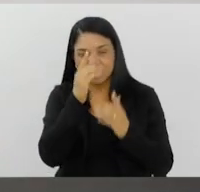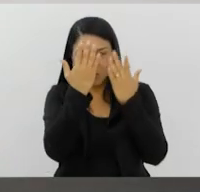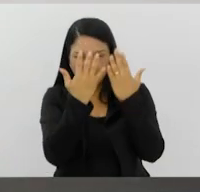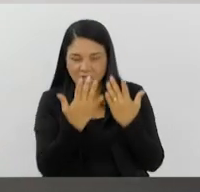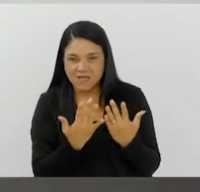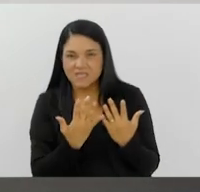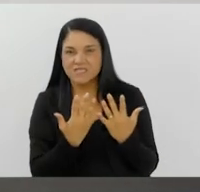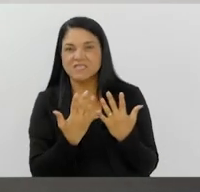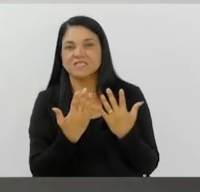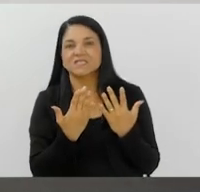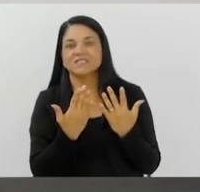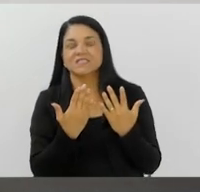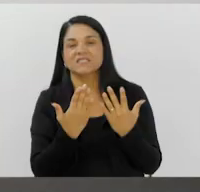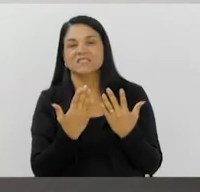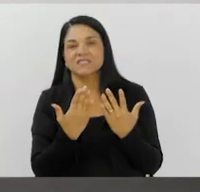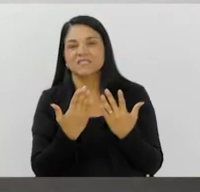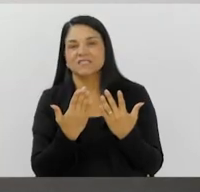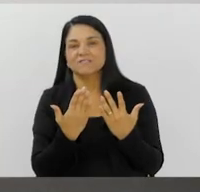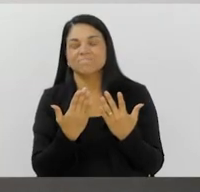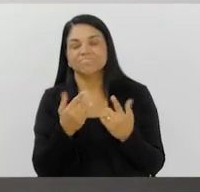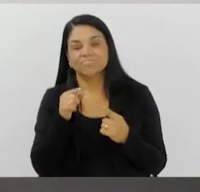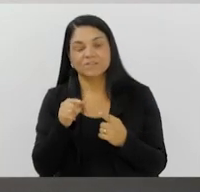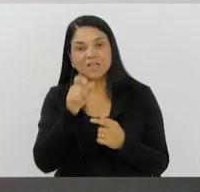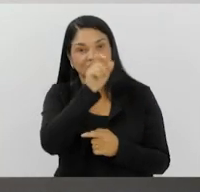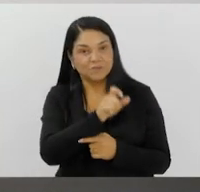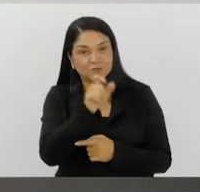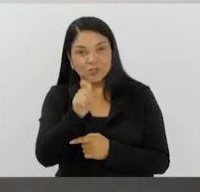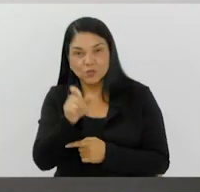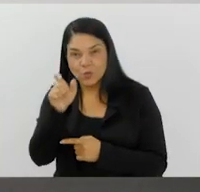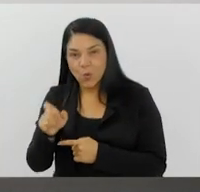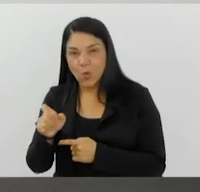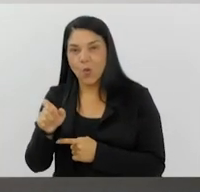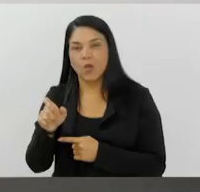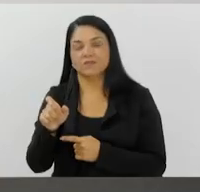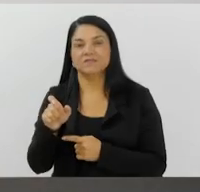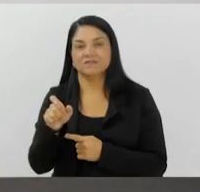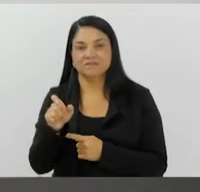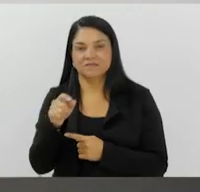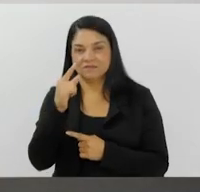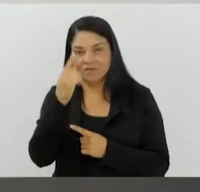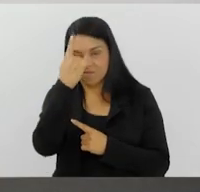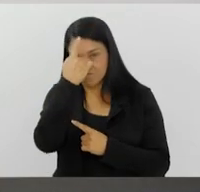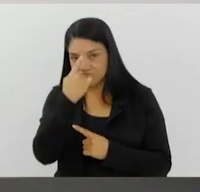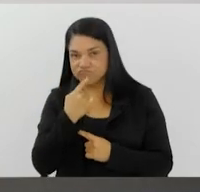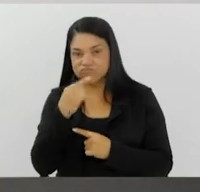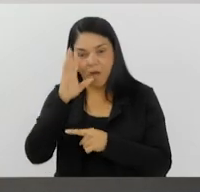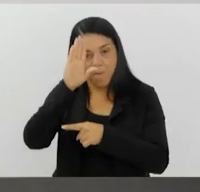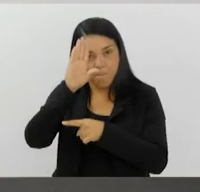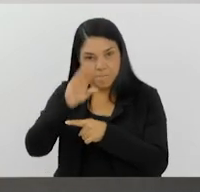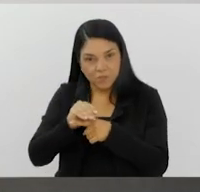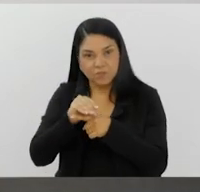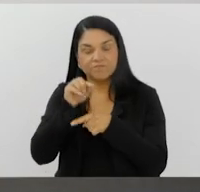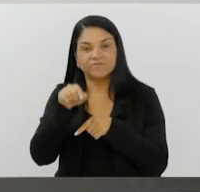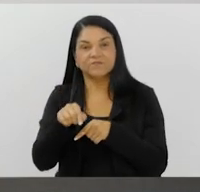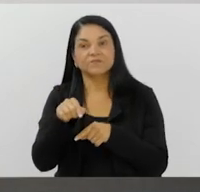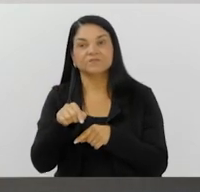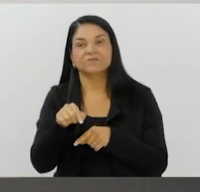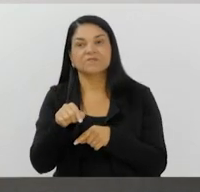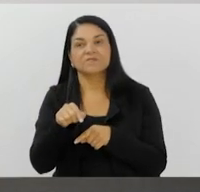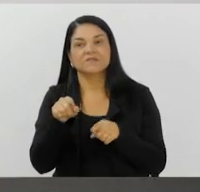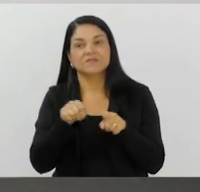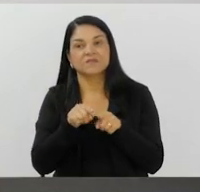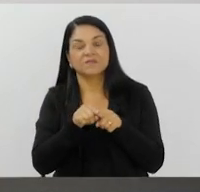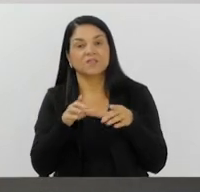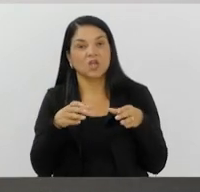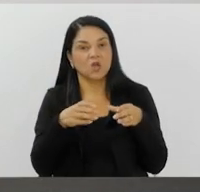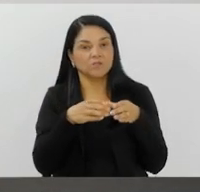perfis sociodemográficos né que são alvos dessa tecnologia eh por conta disso inclusive também a gente vê n no na convenção